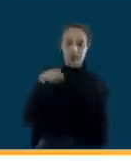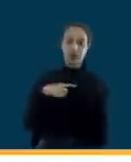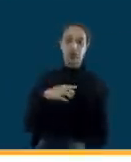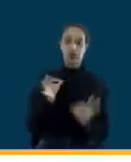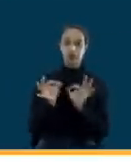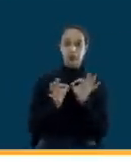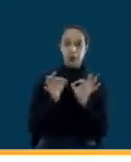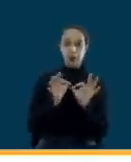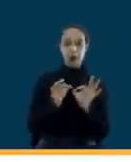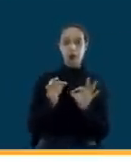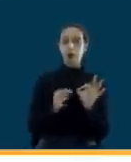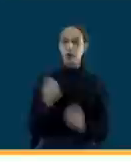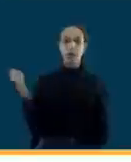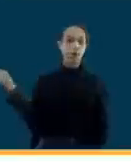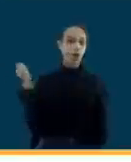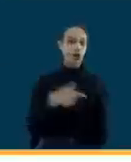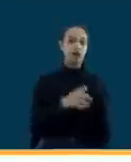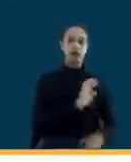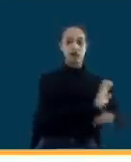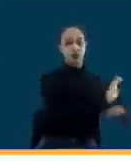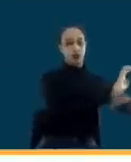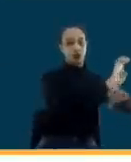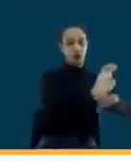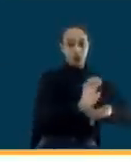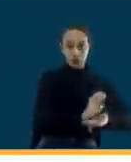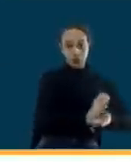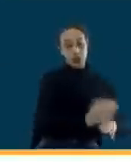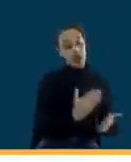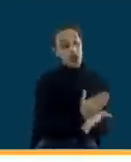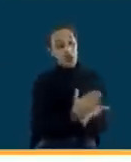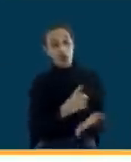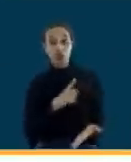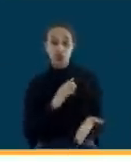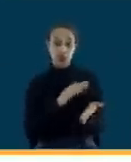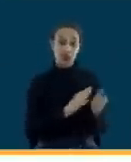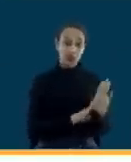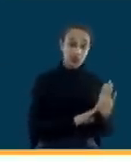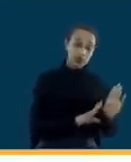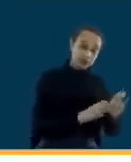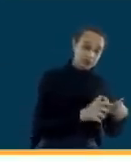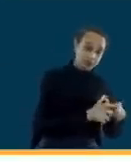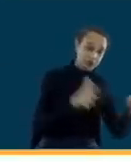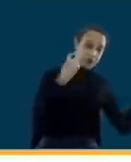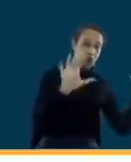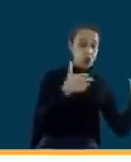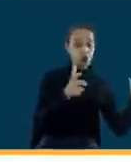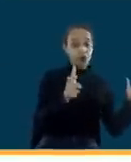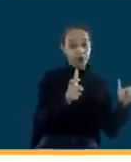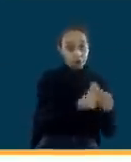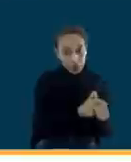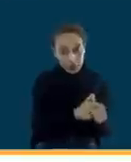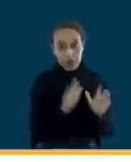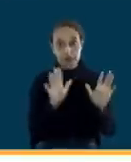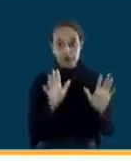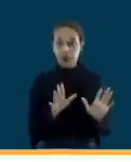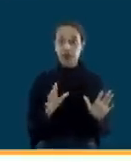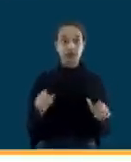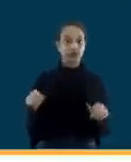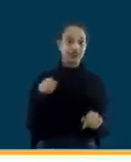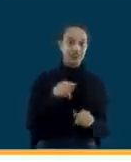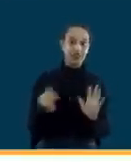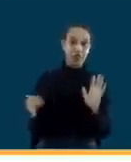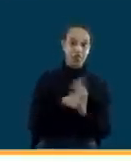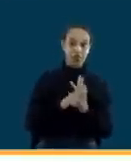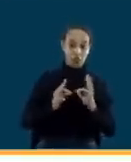outros estados também têm, alguns mais, outros menos, mas isso não dá conta de todo o universo da cultura. E